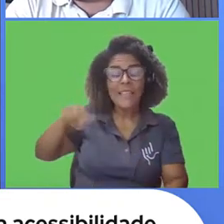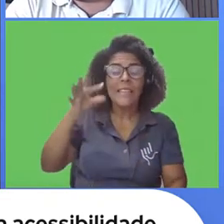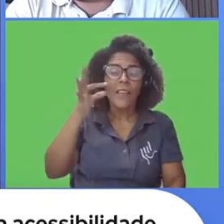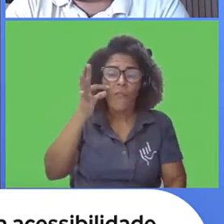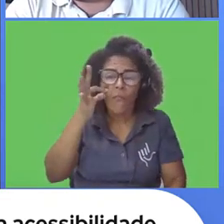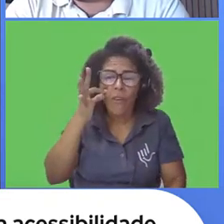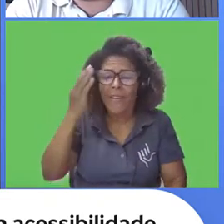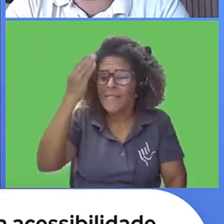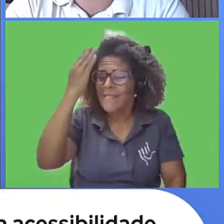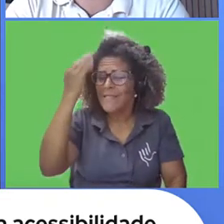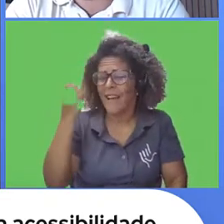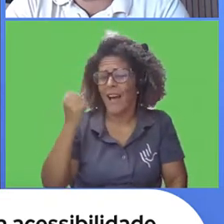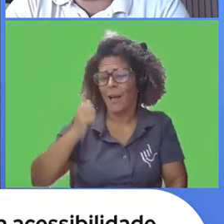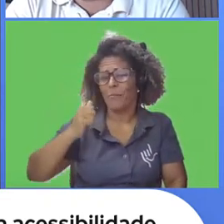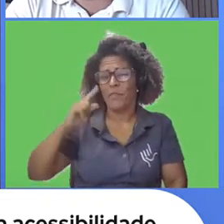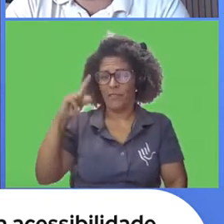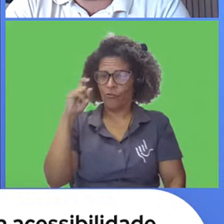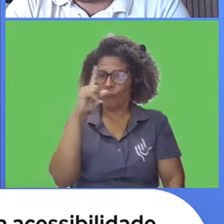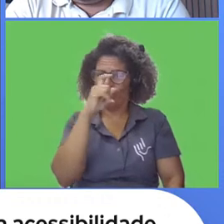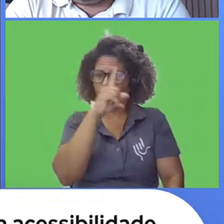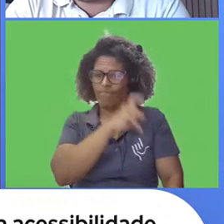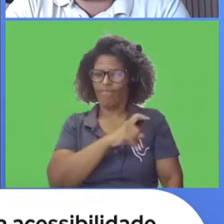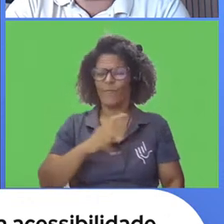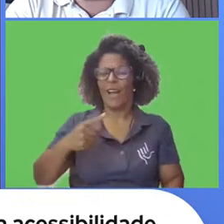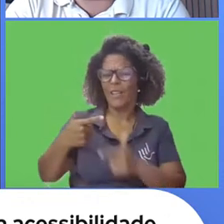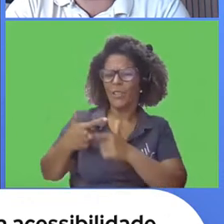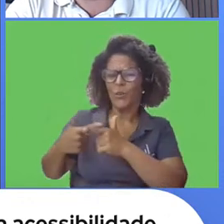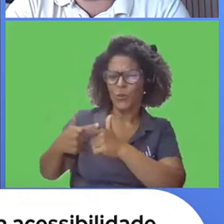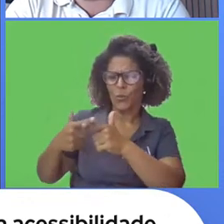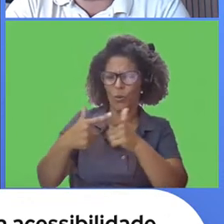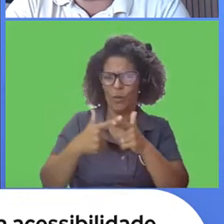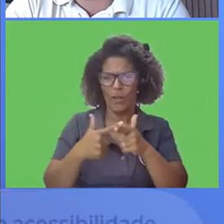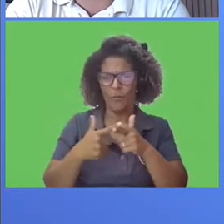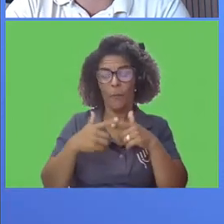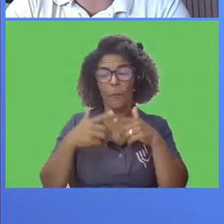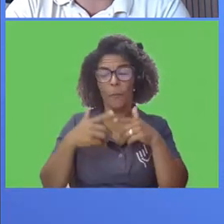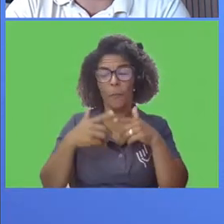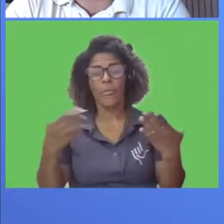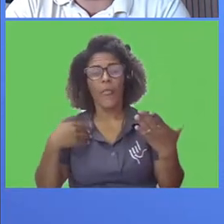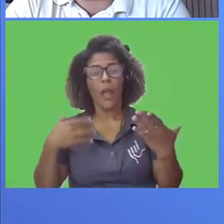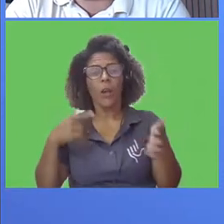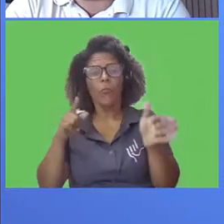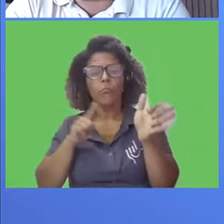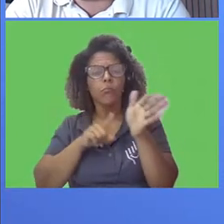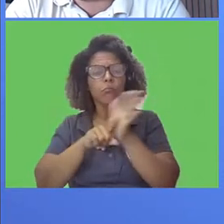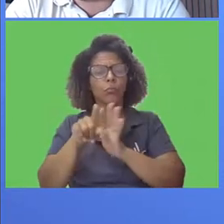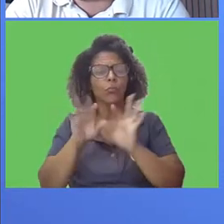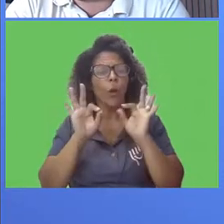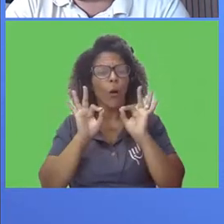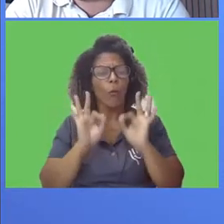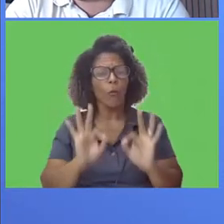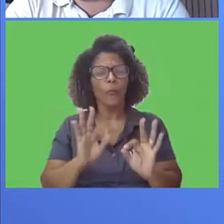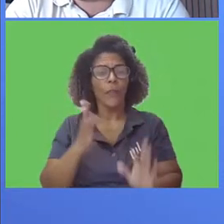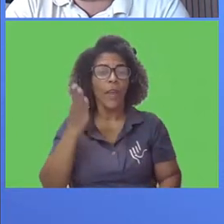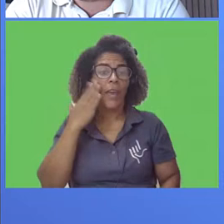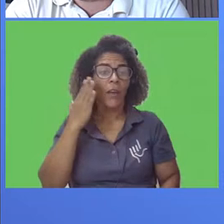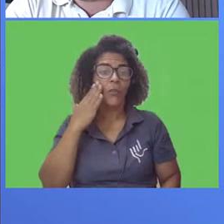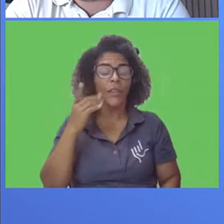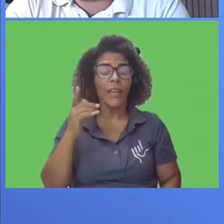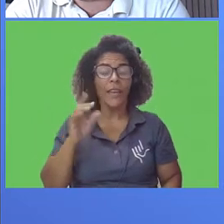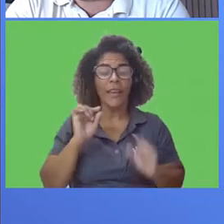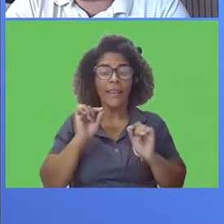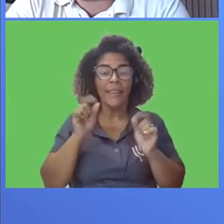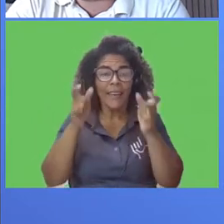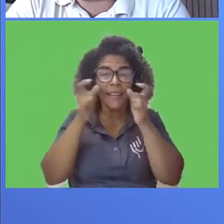que está falando ali. E aí, dentro disso, eu queria te fazer uma pergunta muito pontual, porque eu sei que está assistindo a gente, de